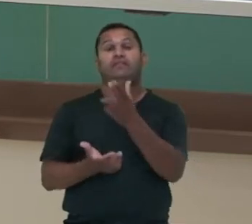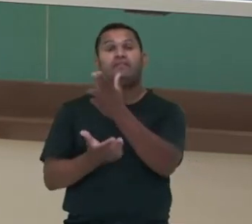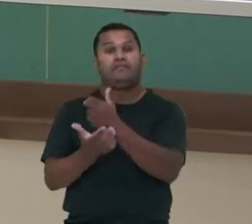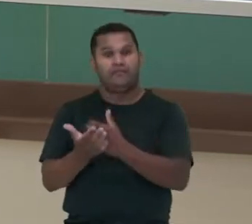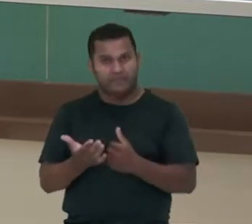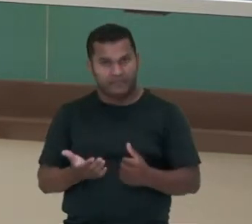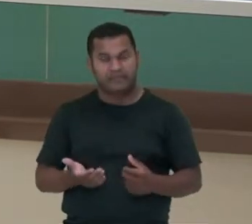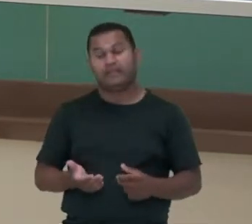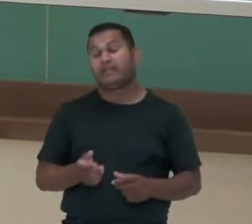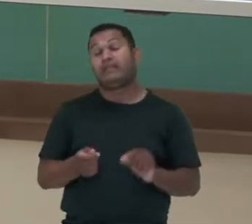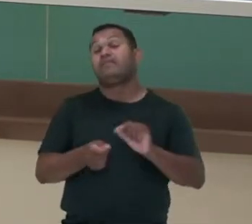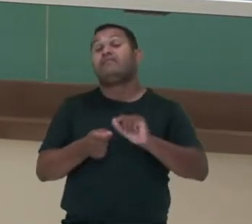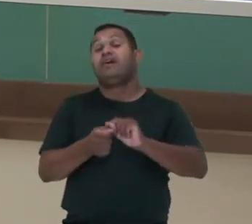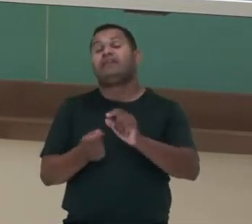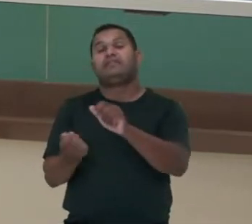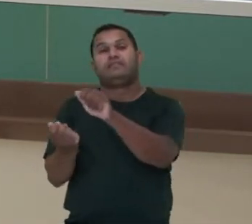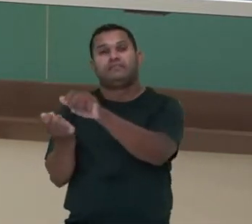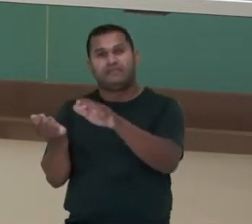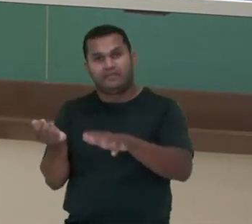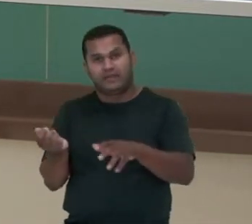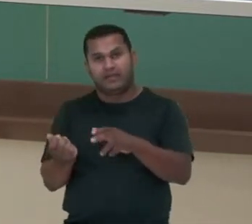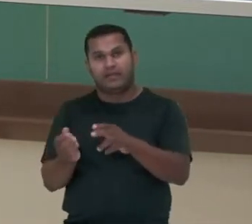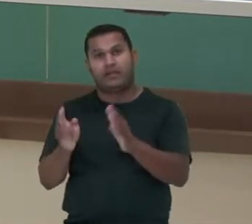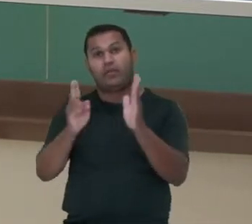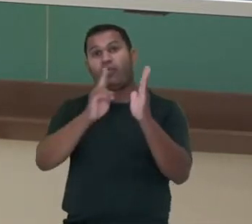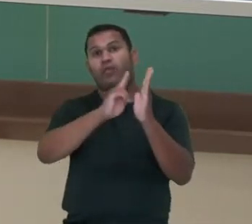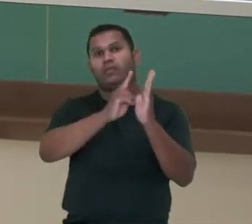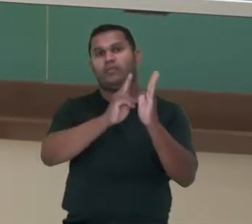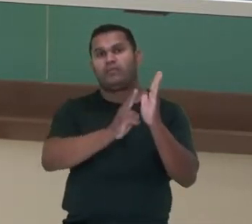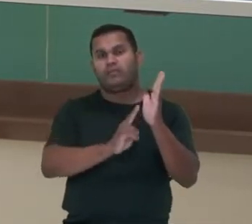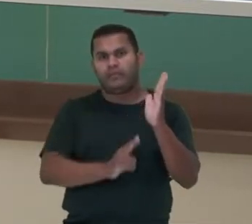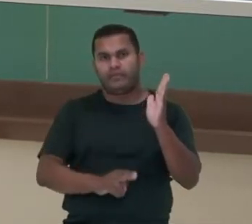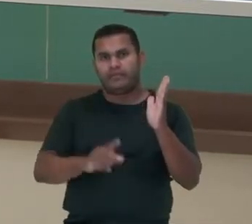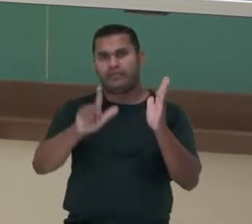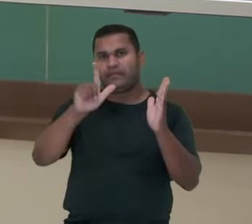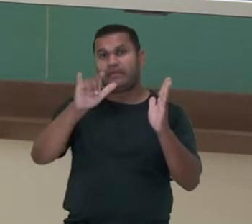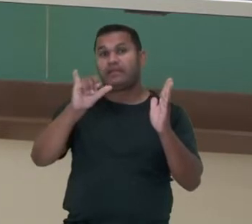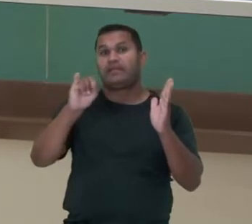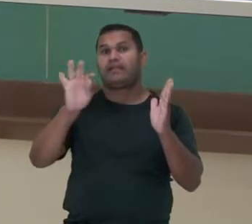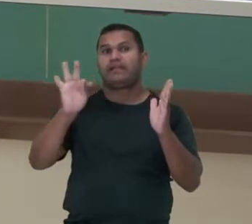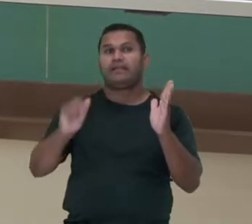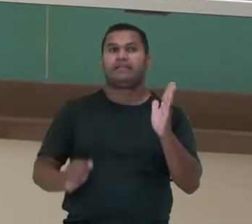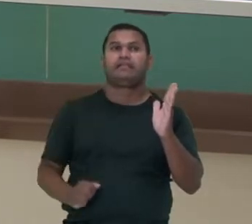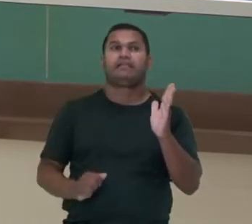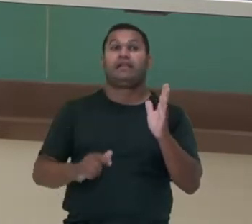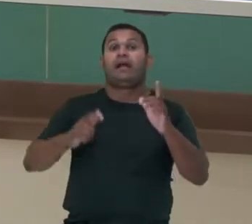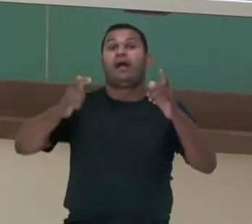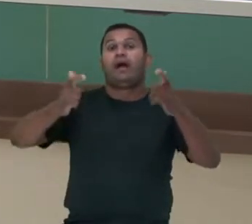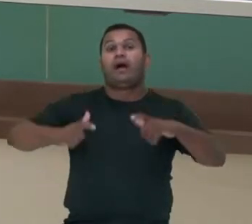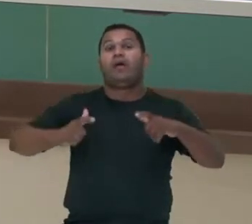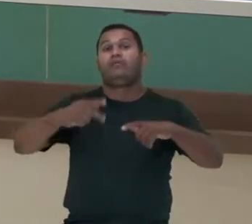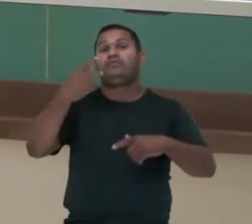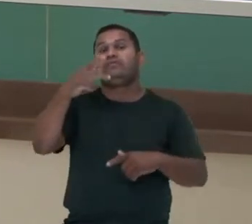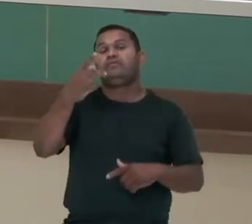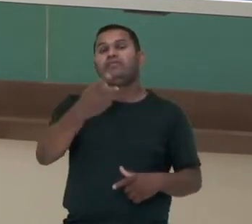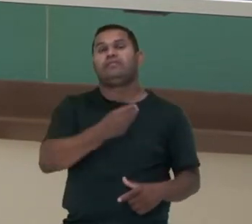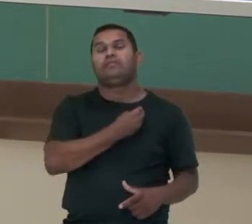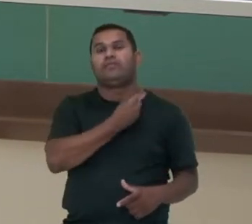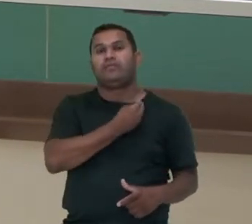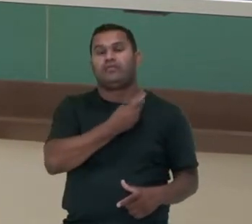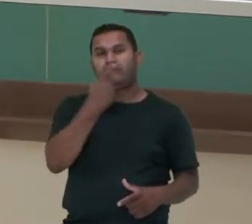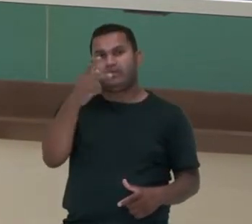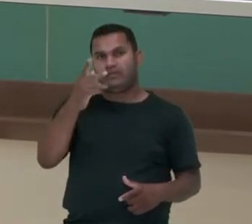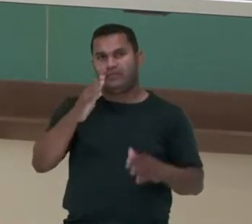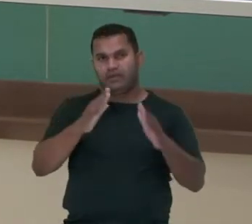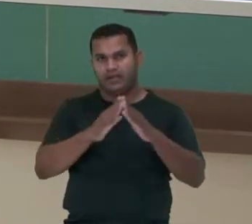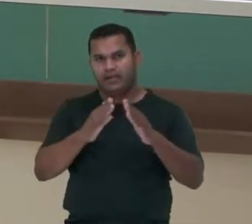ambientais, tipo alimentação e meio ambiente, por exemplo, que se fazem presentes no local onde você mora. Então você vai fazer uma reflexão.